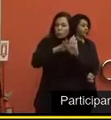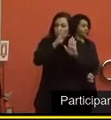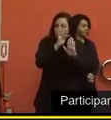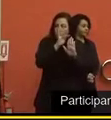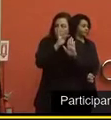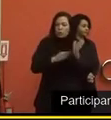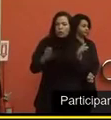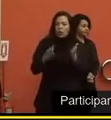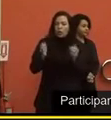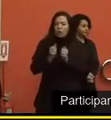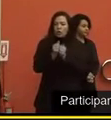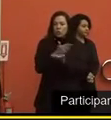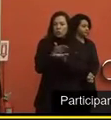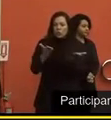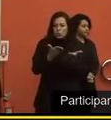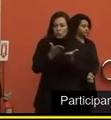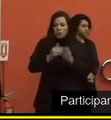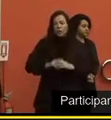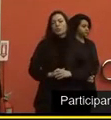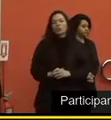os empossados.